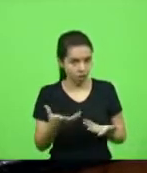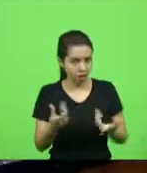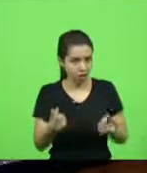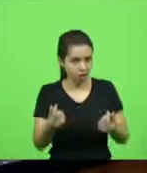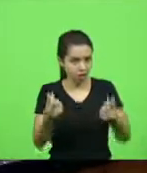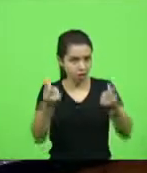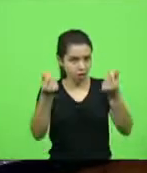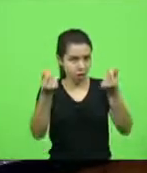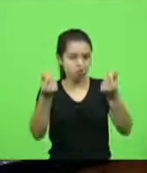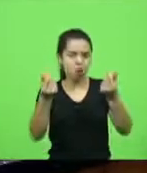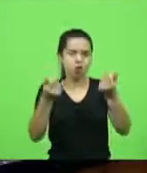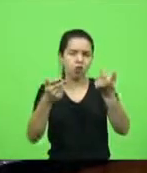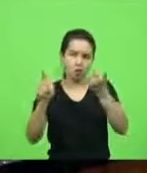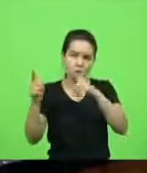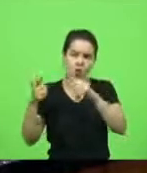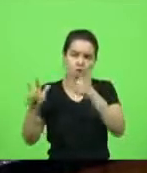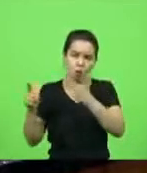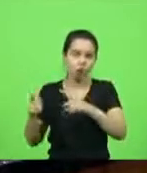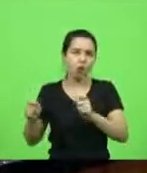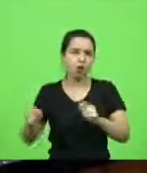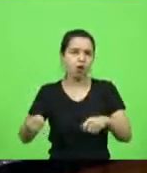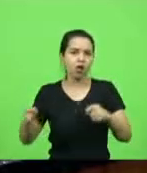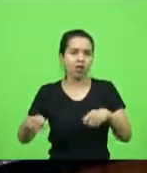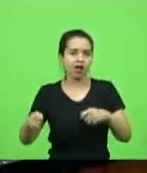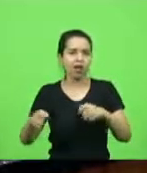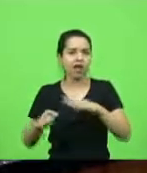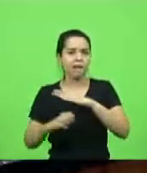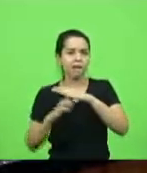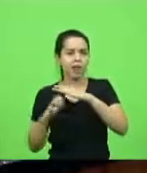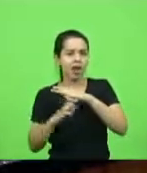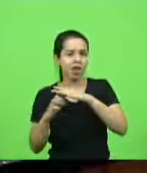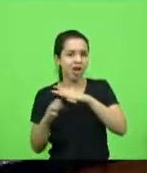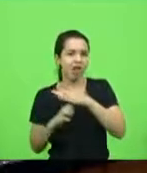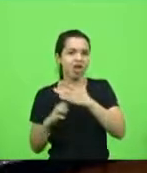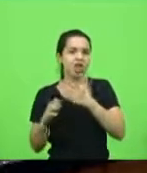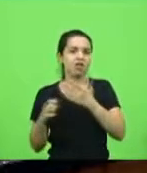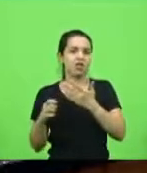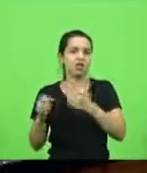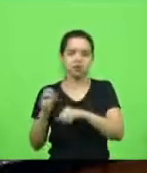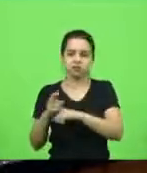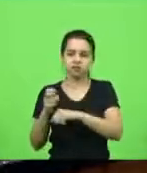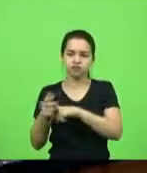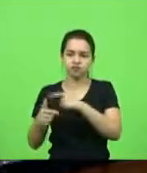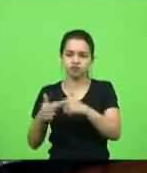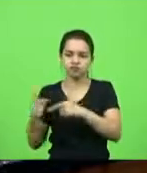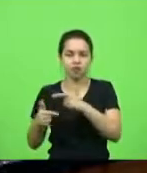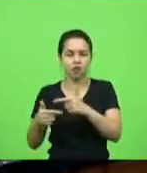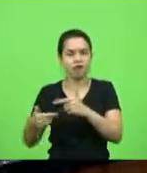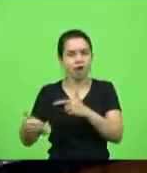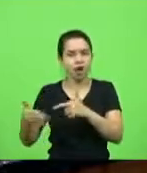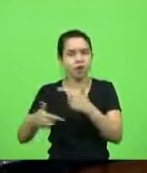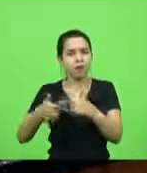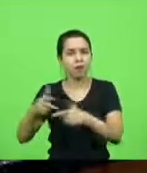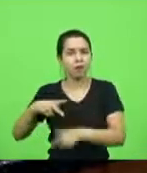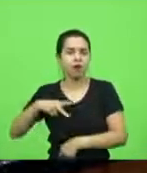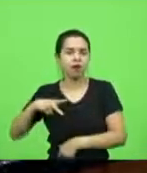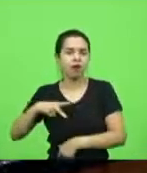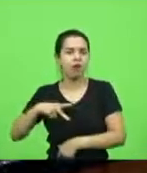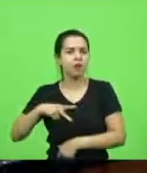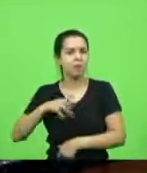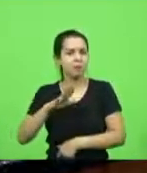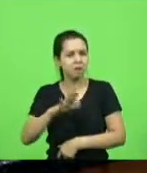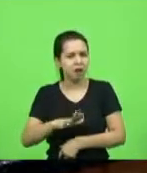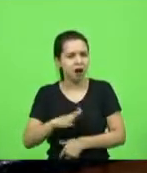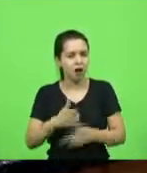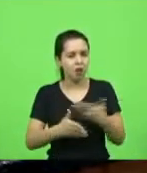tem outras possibilidades aí tem você abrir uma empresa gerar diversos empregos vai para iniciativa privada mas não com